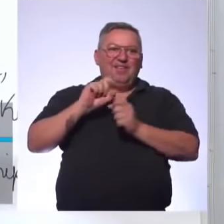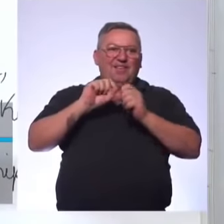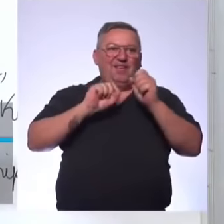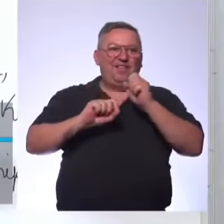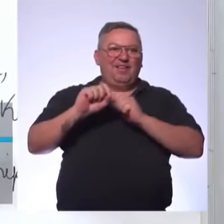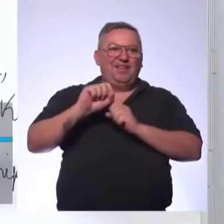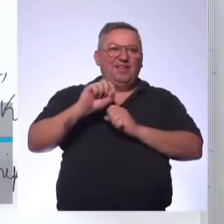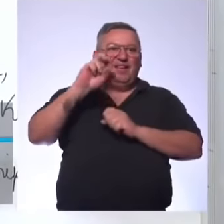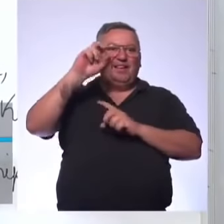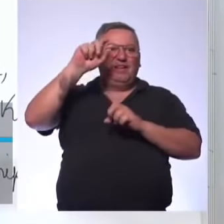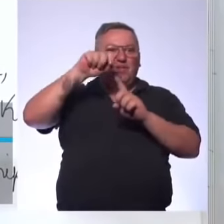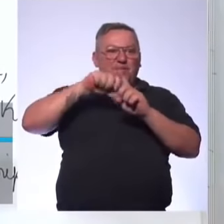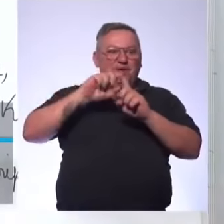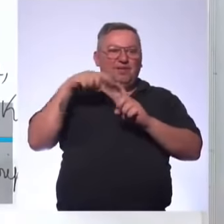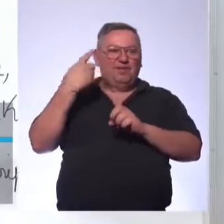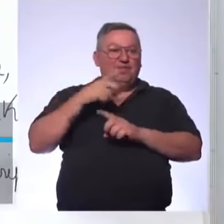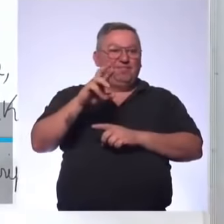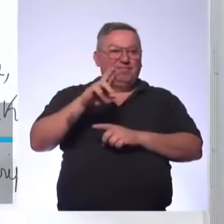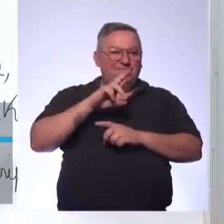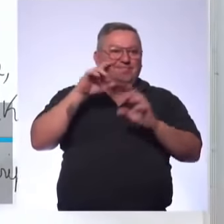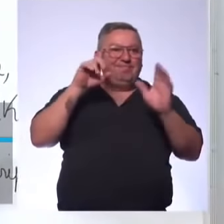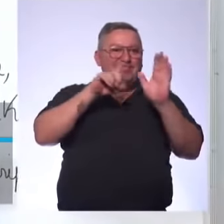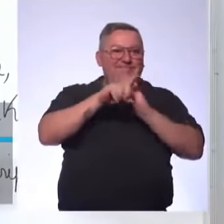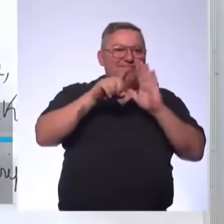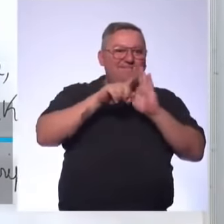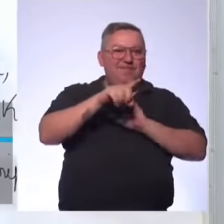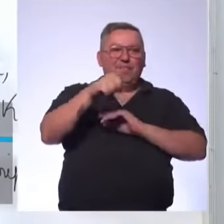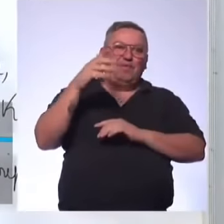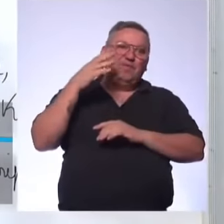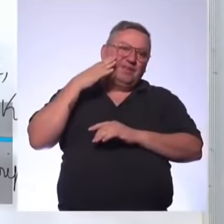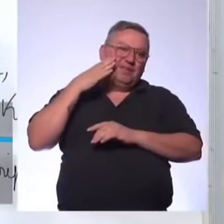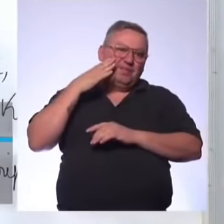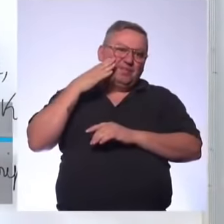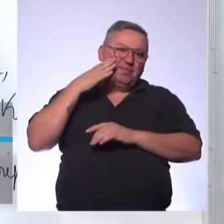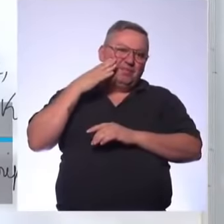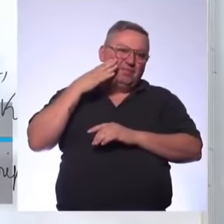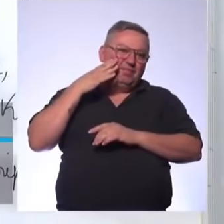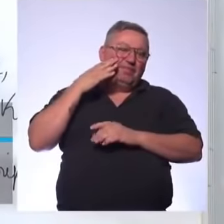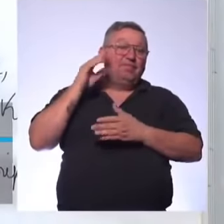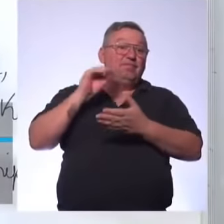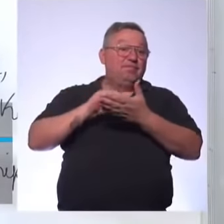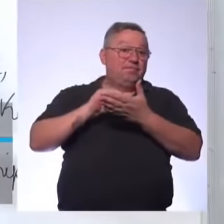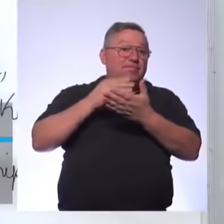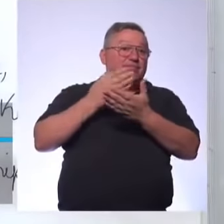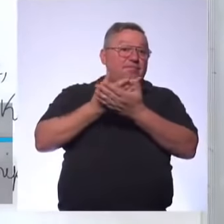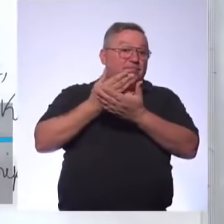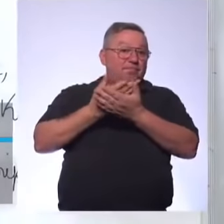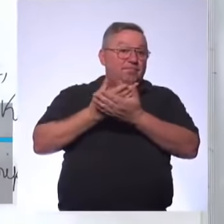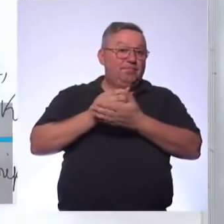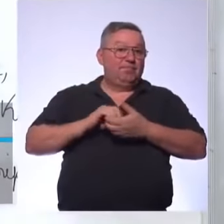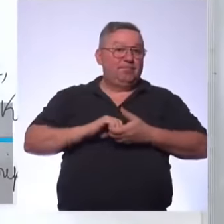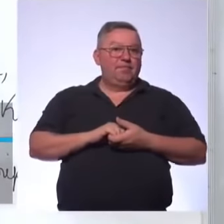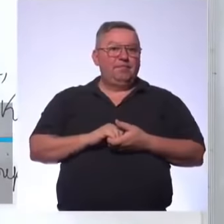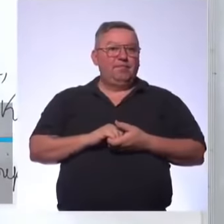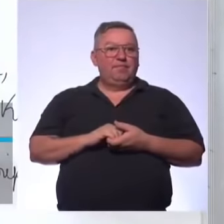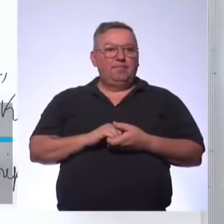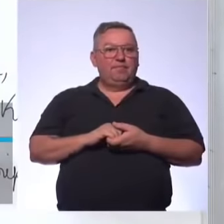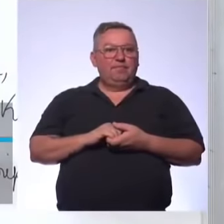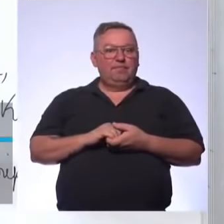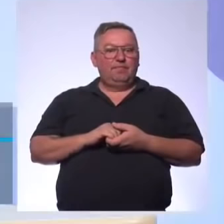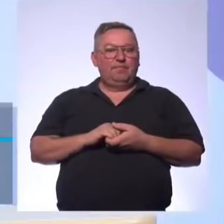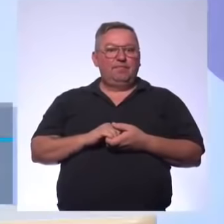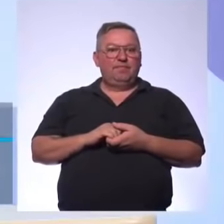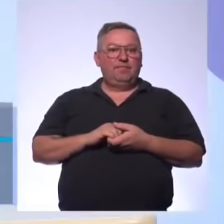faz cinco meses que nós estamos respondendo à sua pergunta já era para vocês saberem tá faltando isso tudo em que que Eles responderam